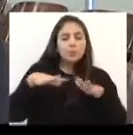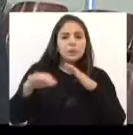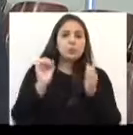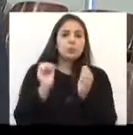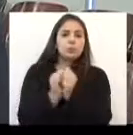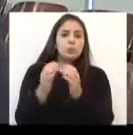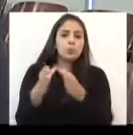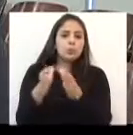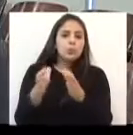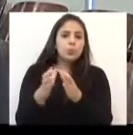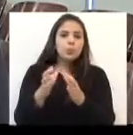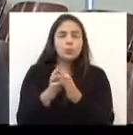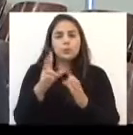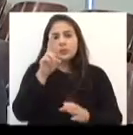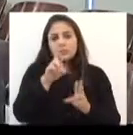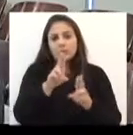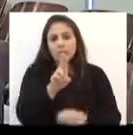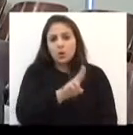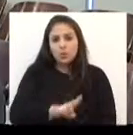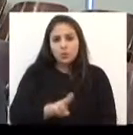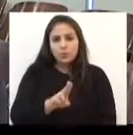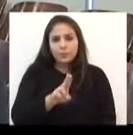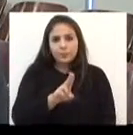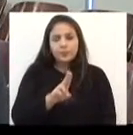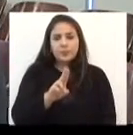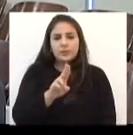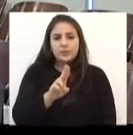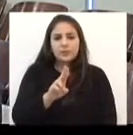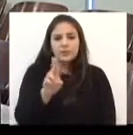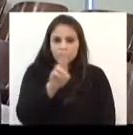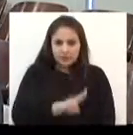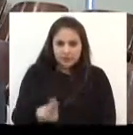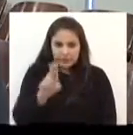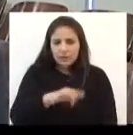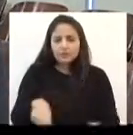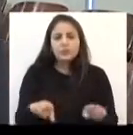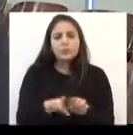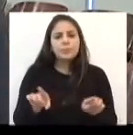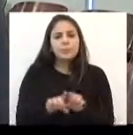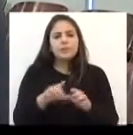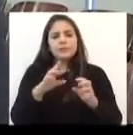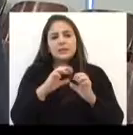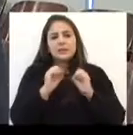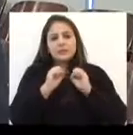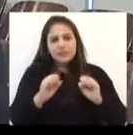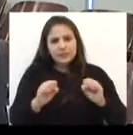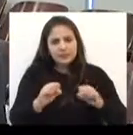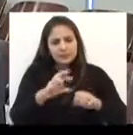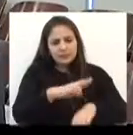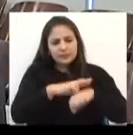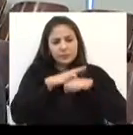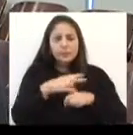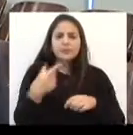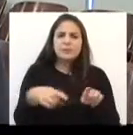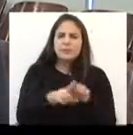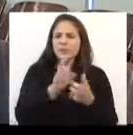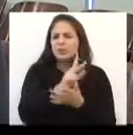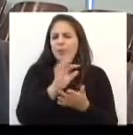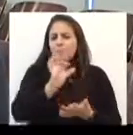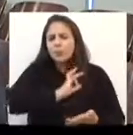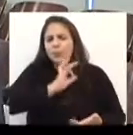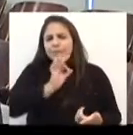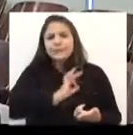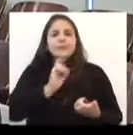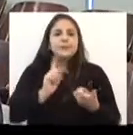com o GGI, que é o Gabinete de Gestão Integrada, com a Secretaria de Segurança aqui do município, com a Polícia Rodoviária Estadual,